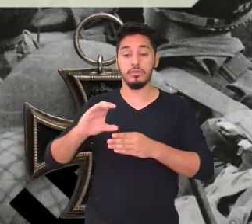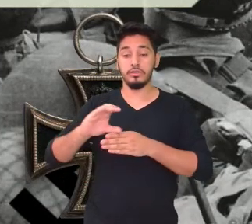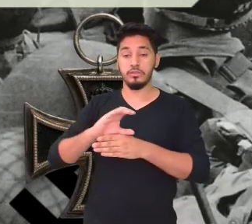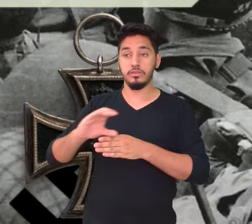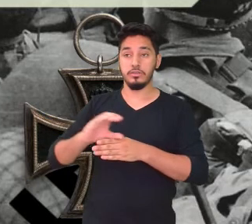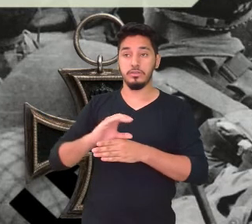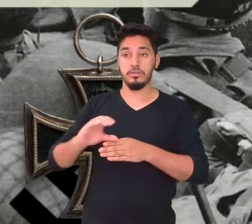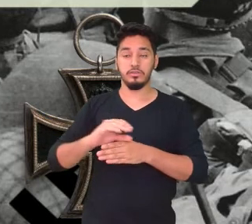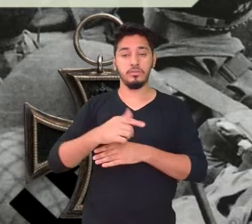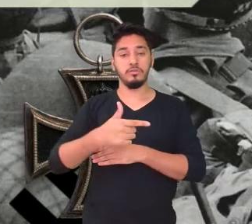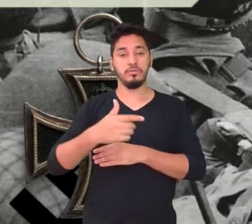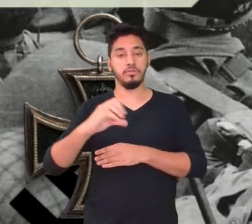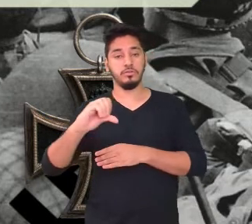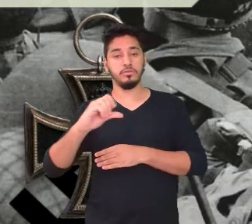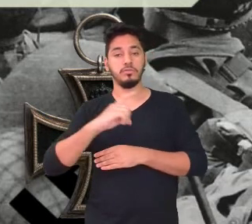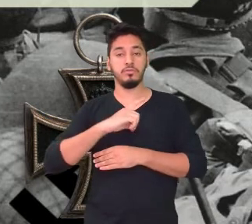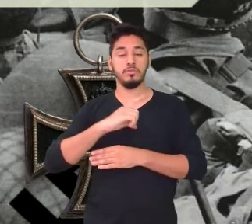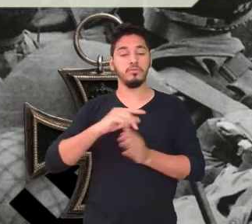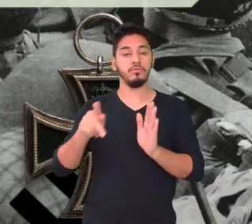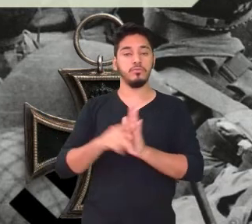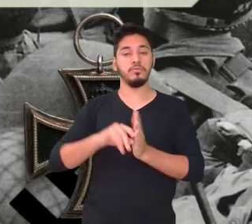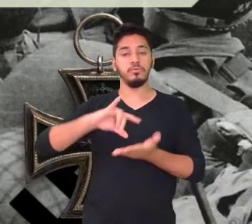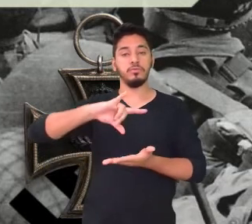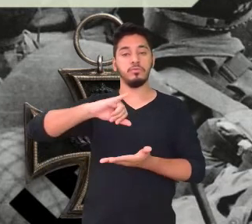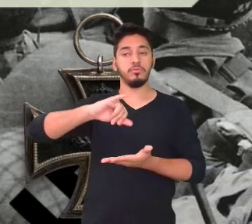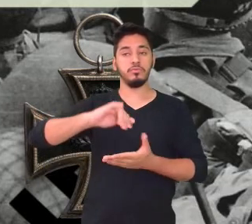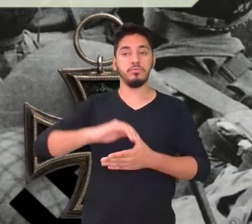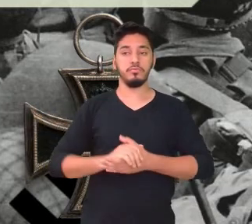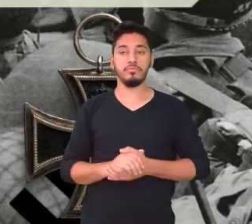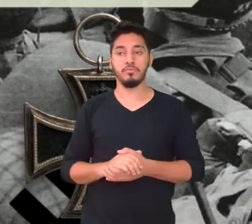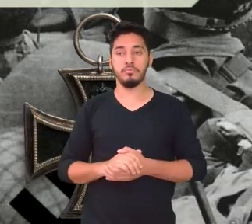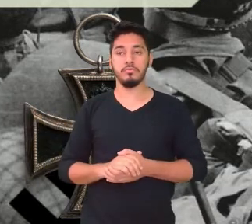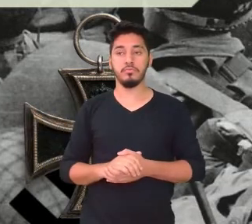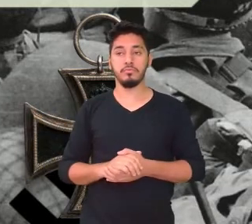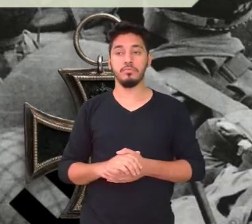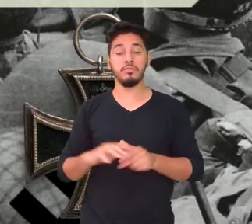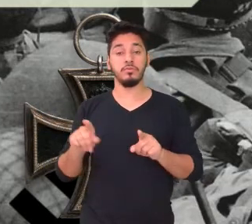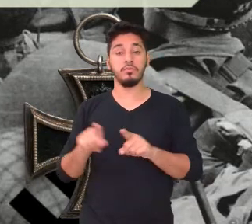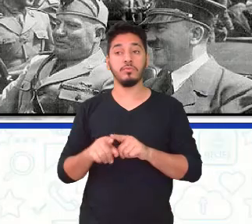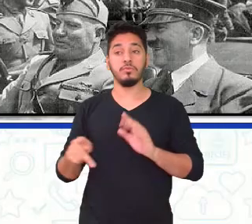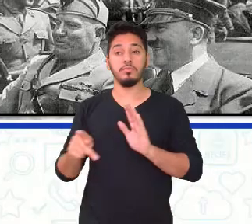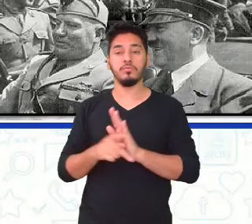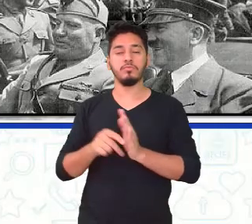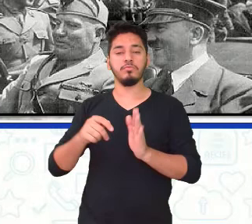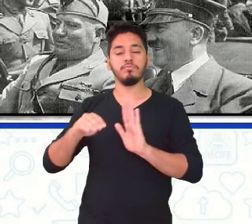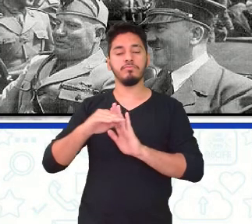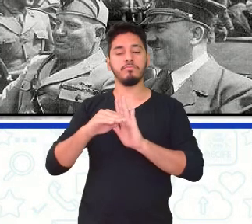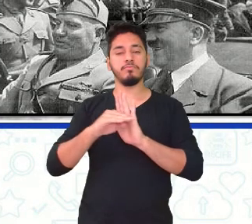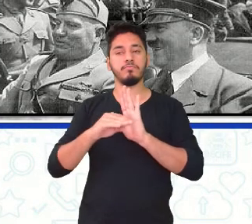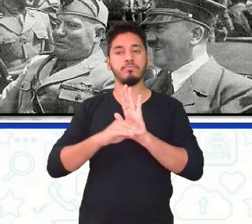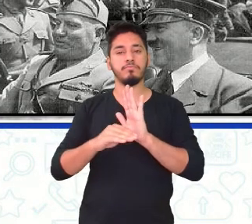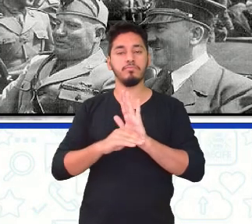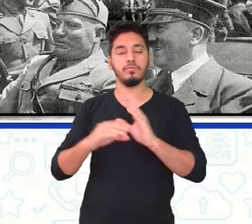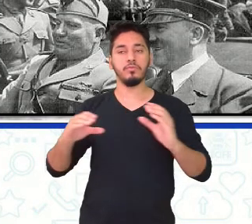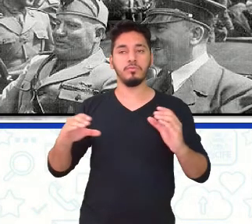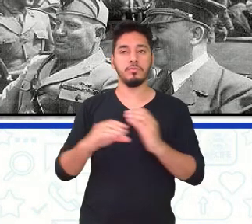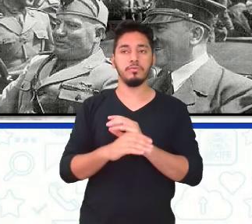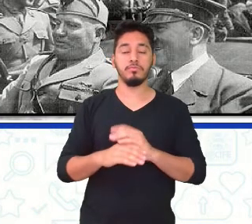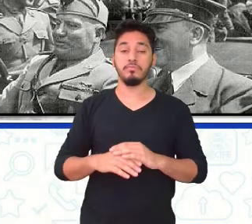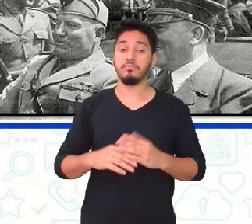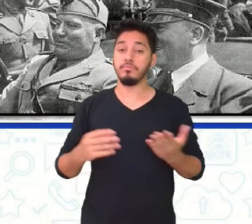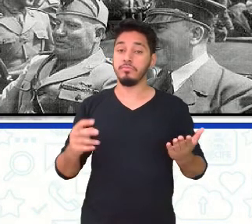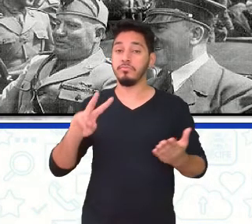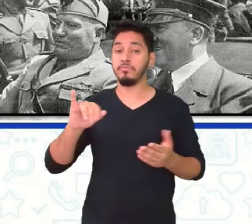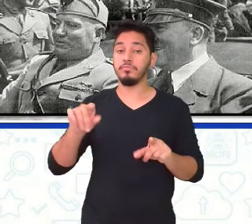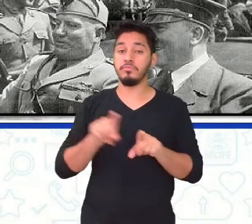que gera uma crise do capitalismo, e a ascensão dos regimes totalitários. Aí a gente vai ver